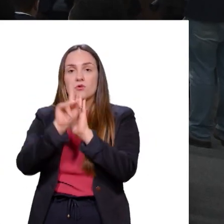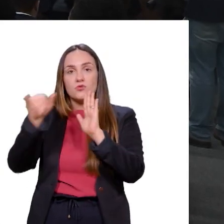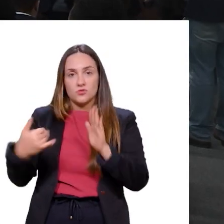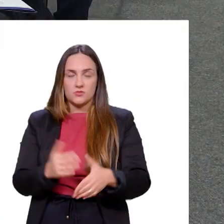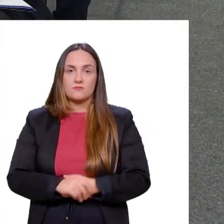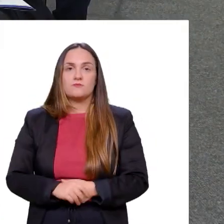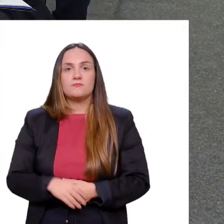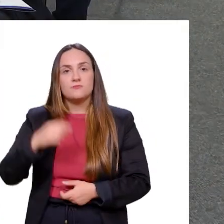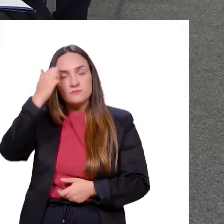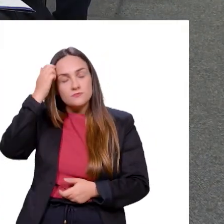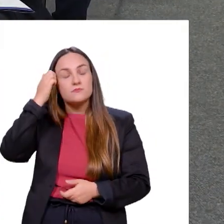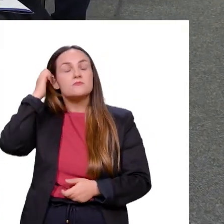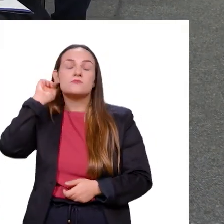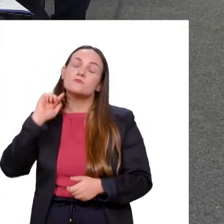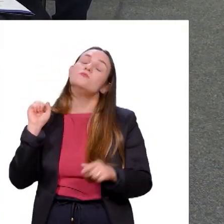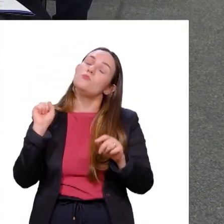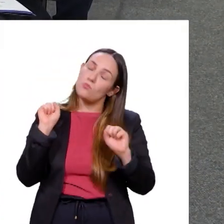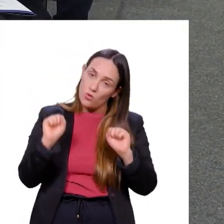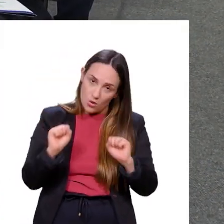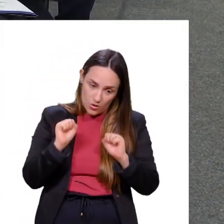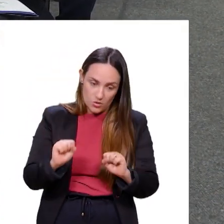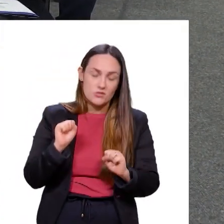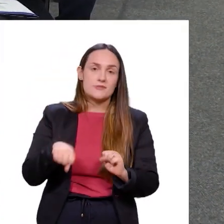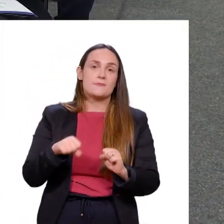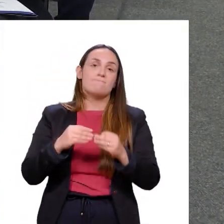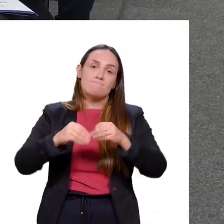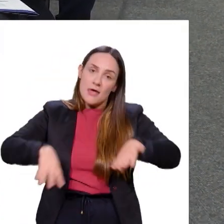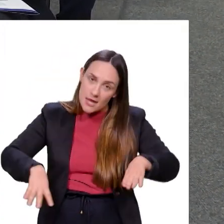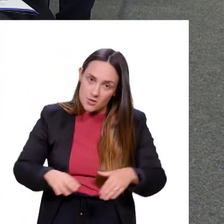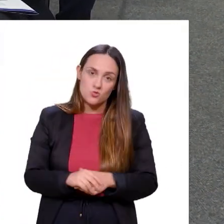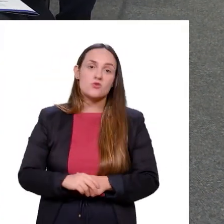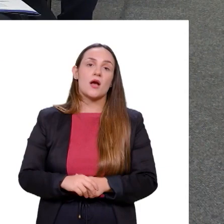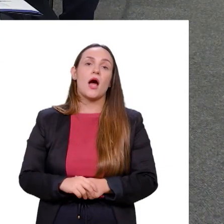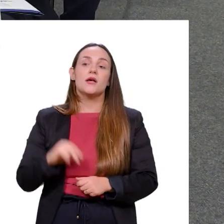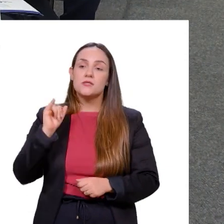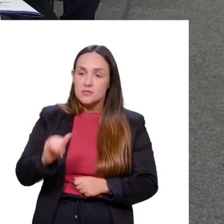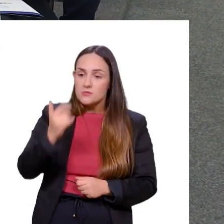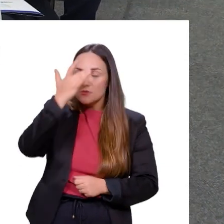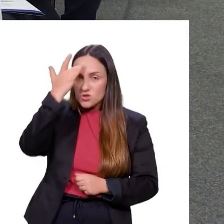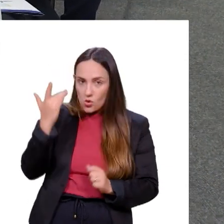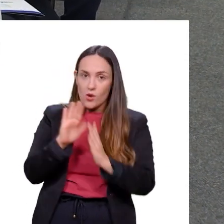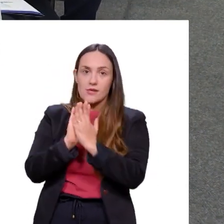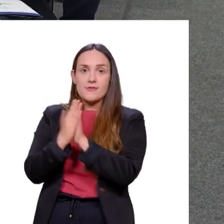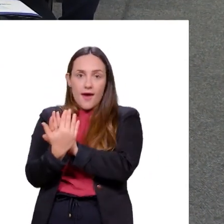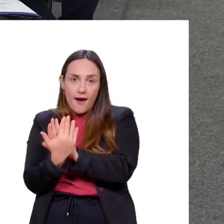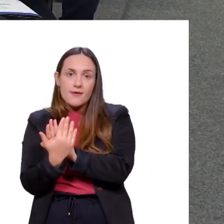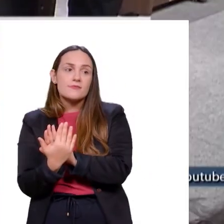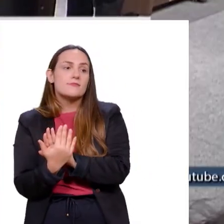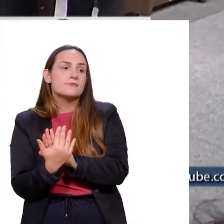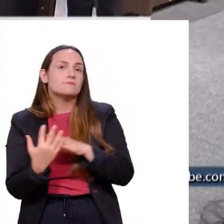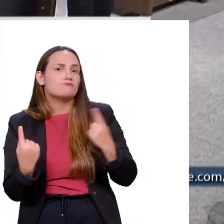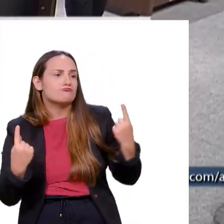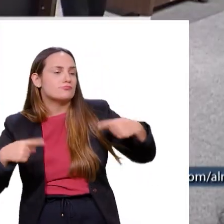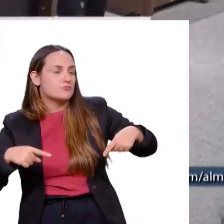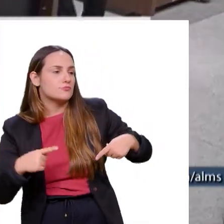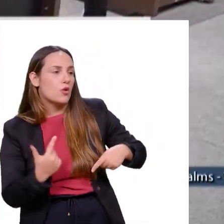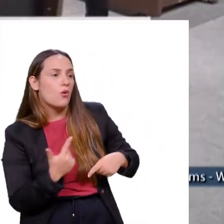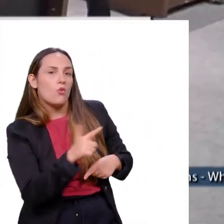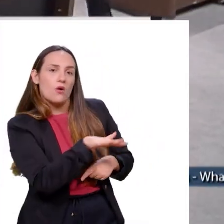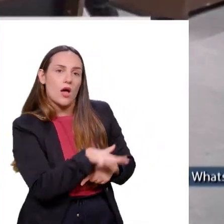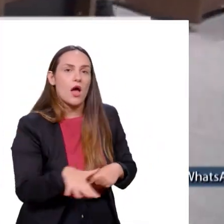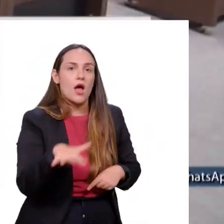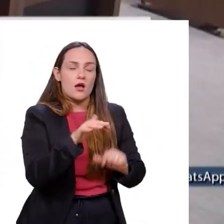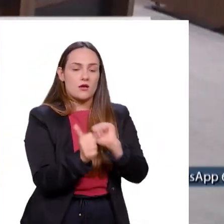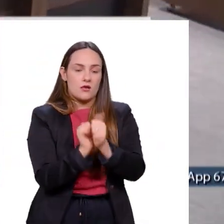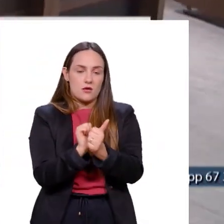do projeto. Tendo ser uma agressão à participação de pessoas trans em